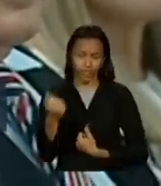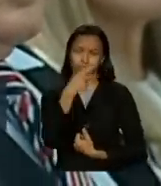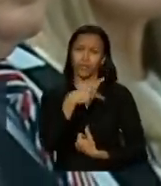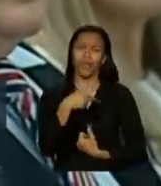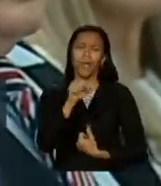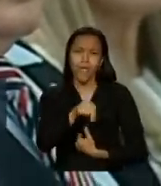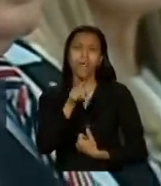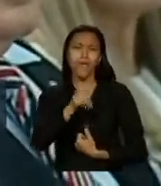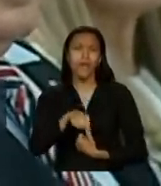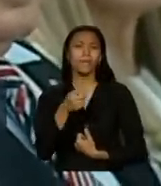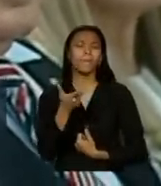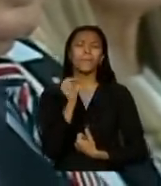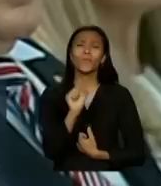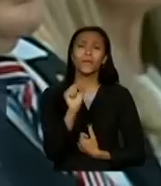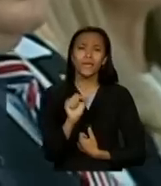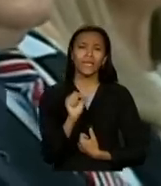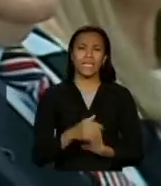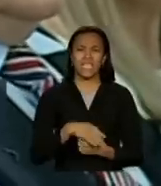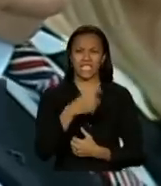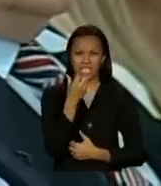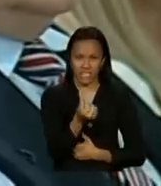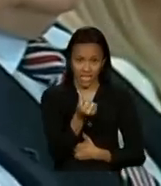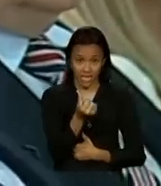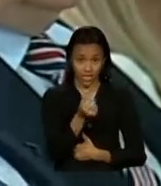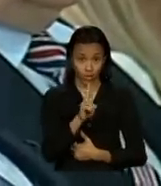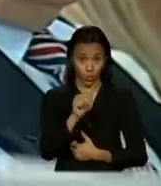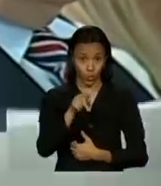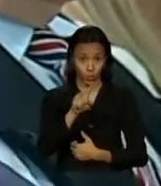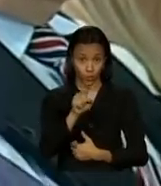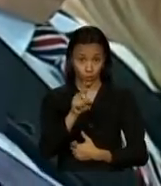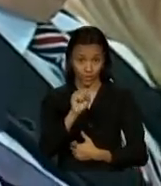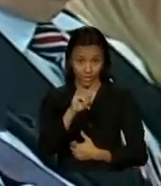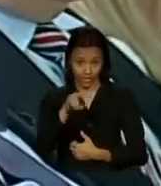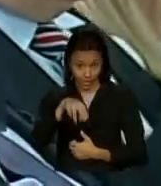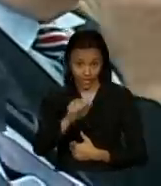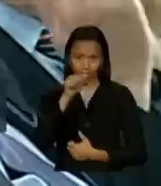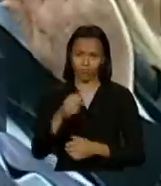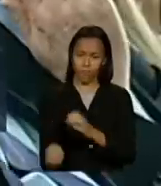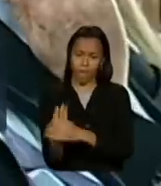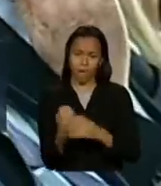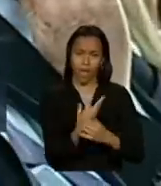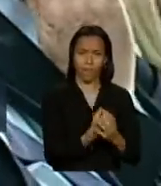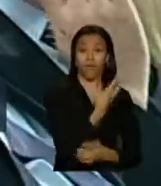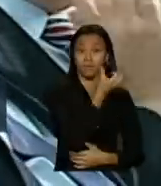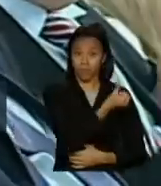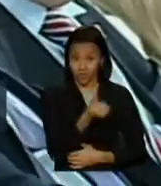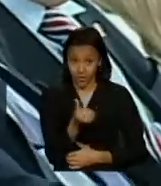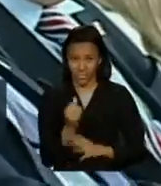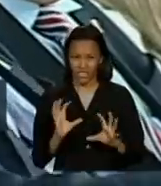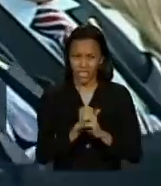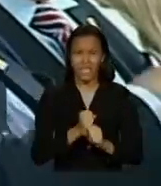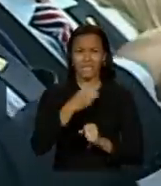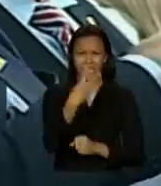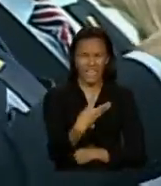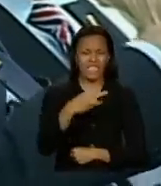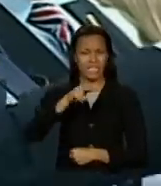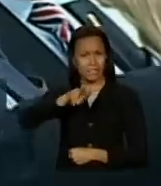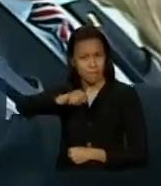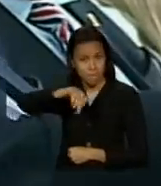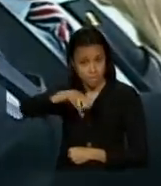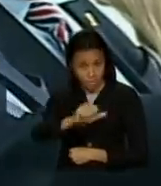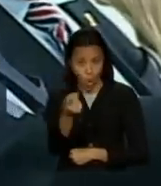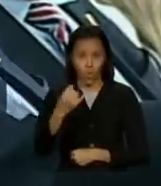aço gual era produzido em seis usinas cidade instalada total de cerca de 3 bilhões de toneladas de